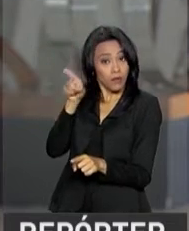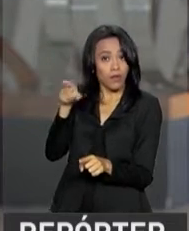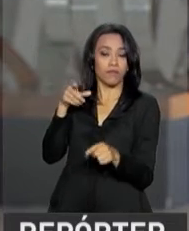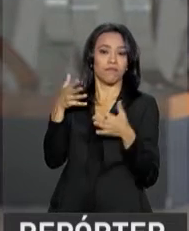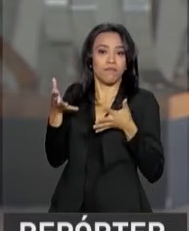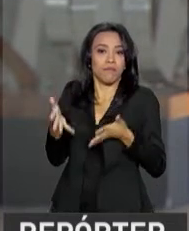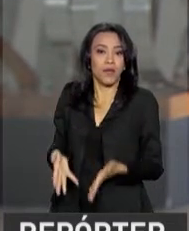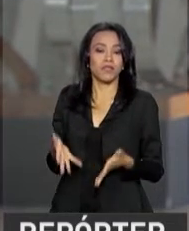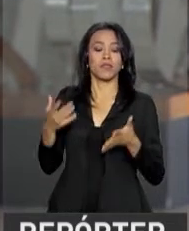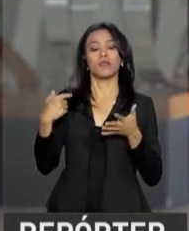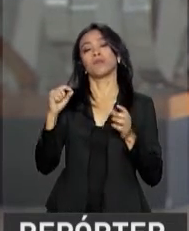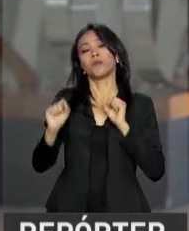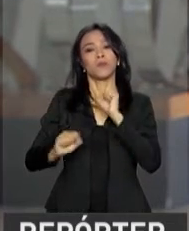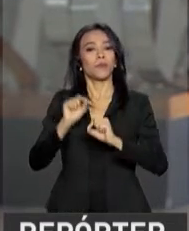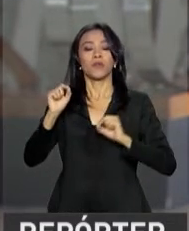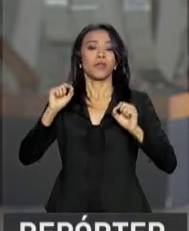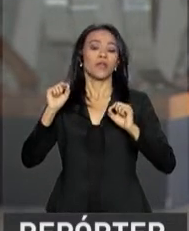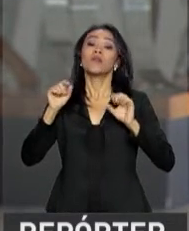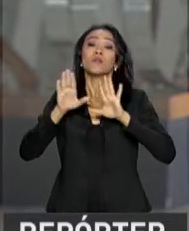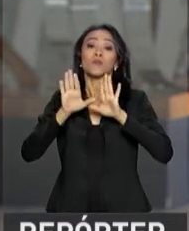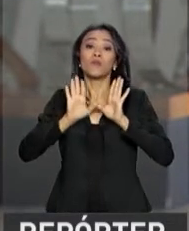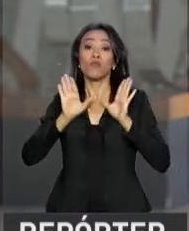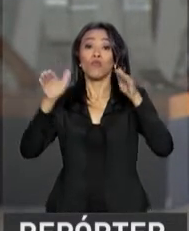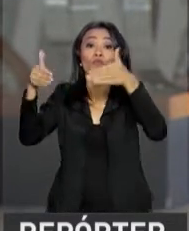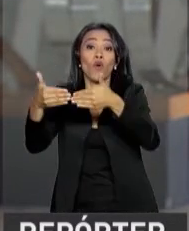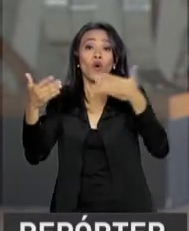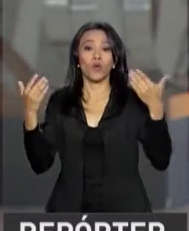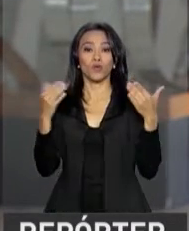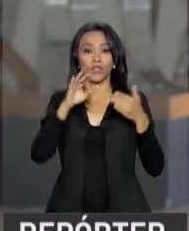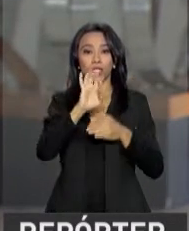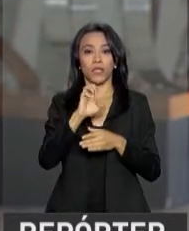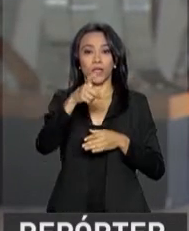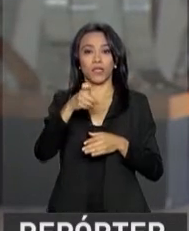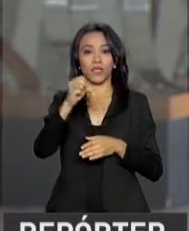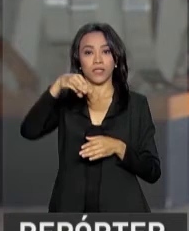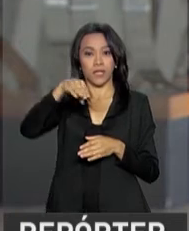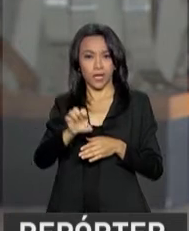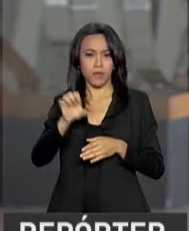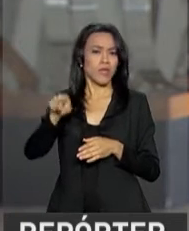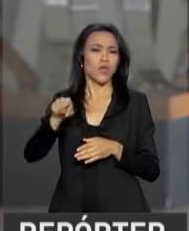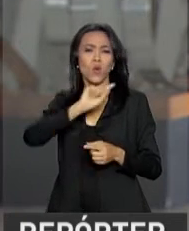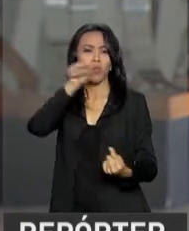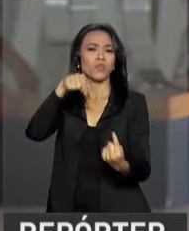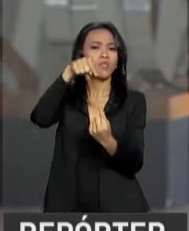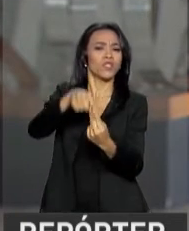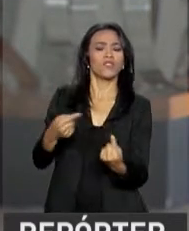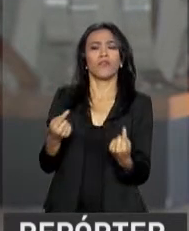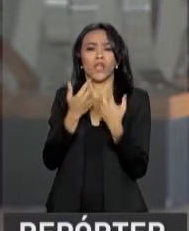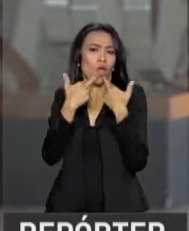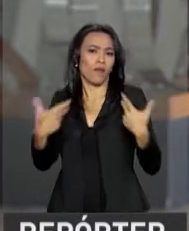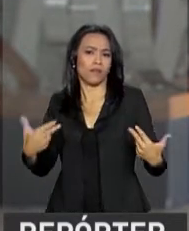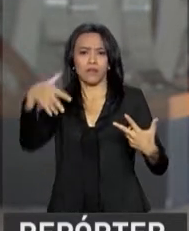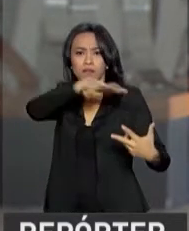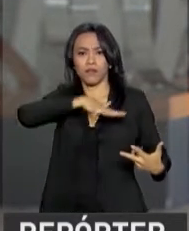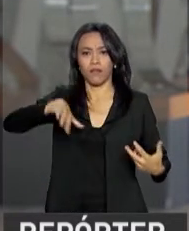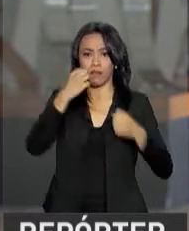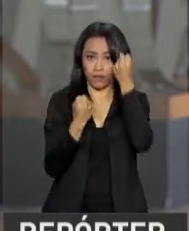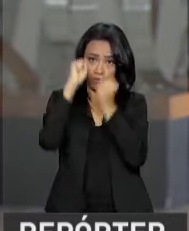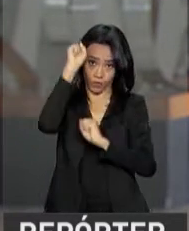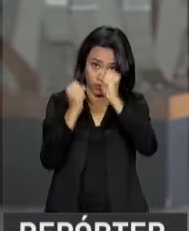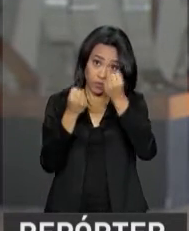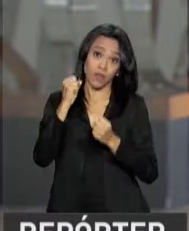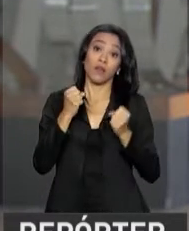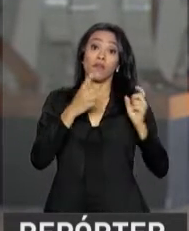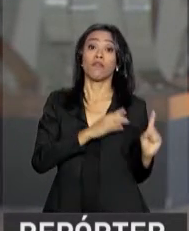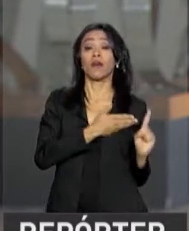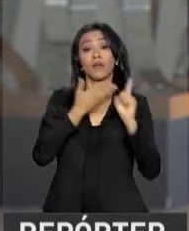de encerramento do Fórum Exame CNI, que é um fórum que debate inovação na indústria. O presidente Michel Temer e também o